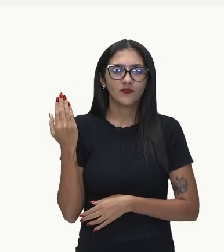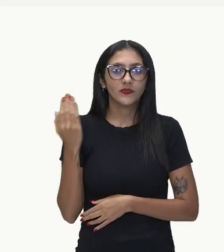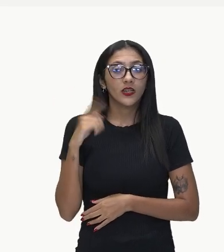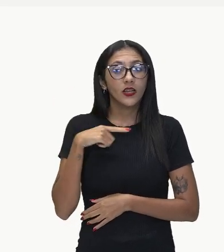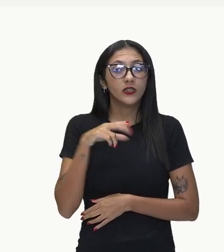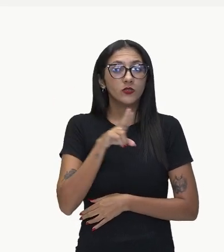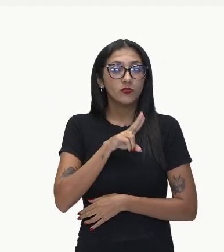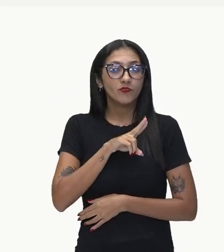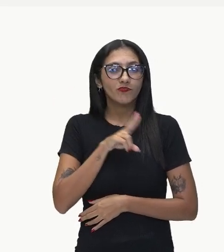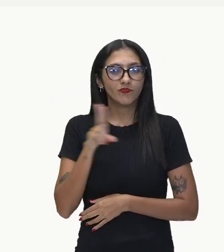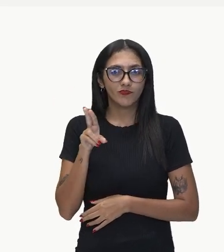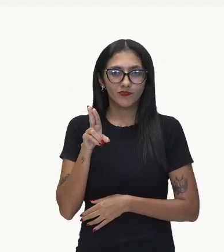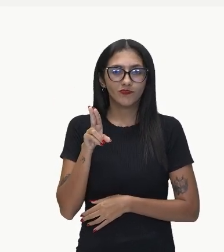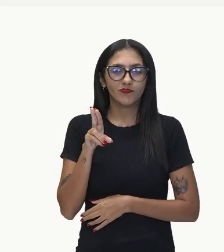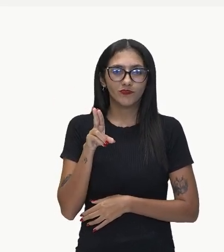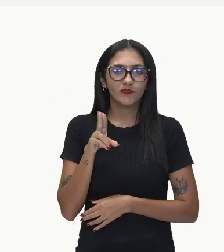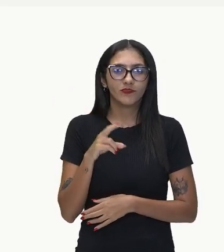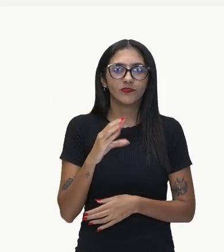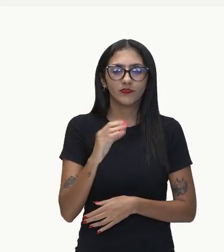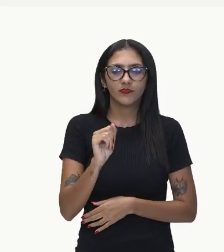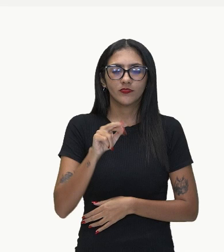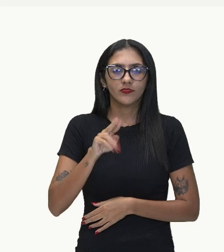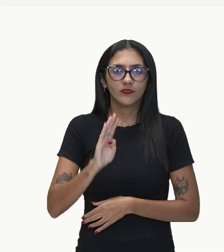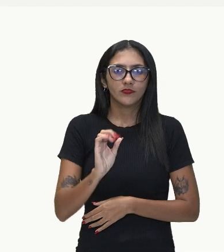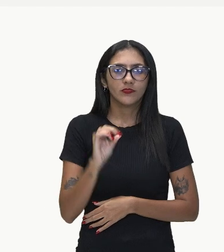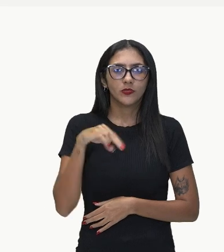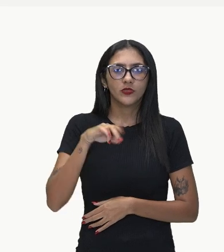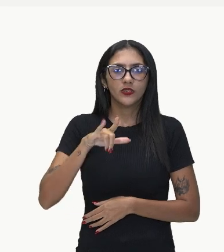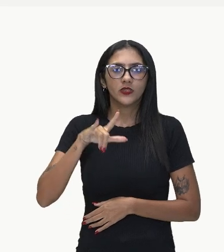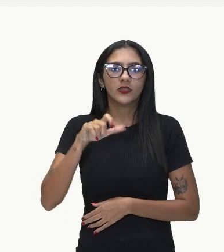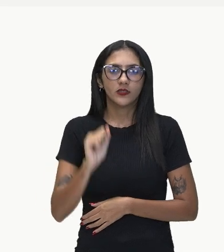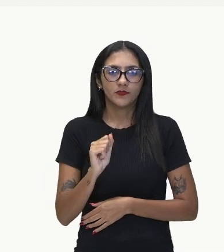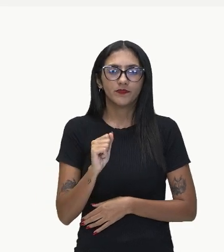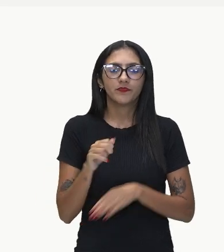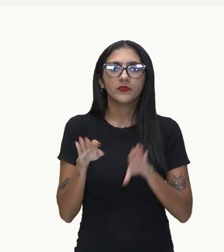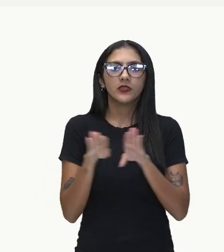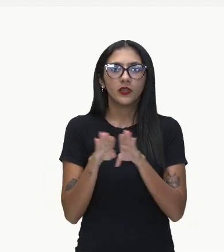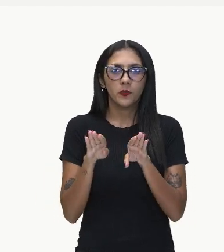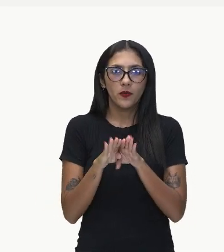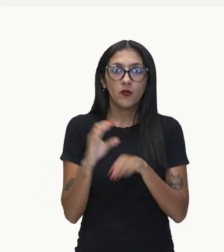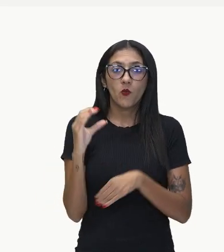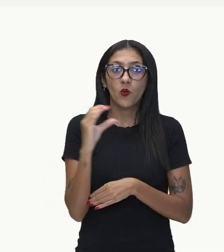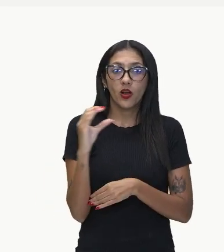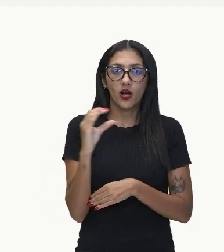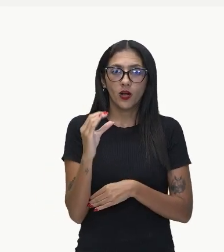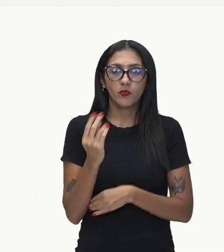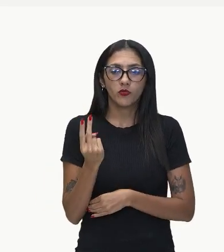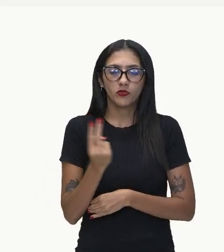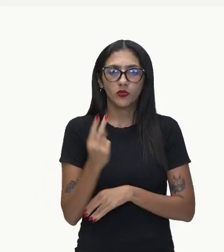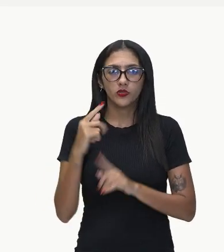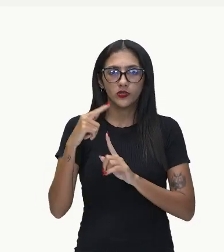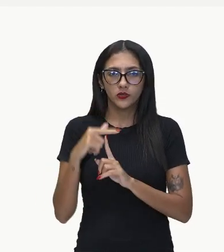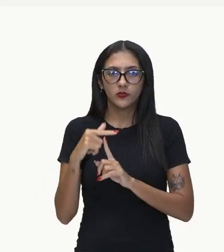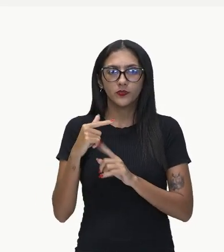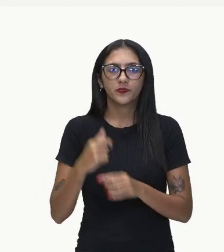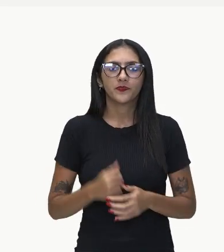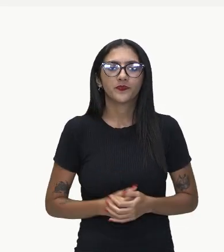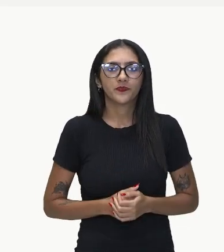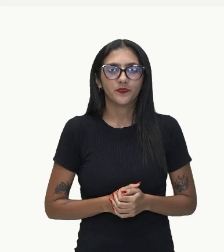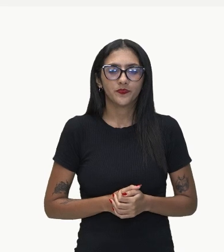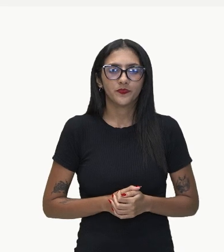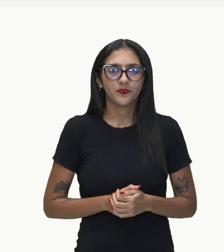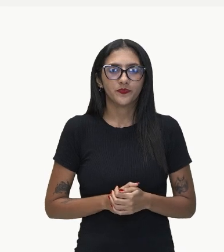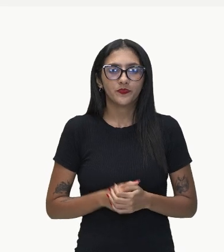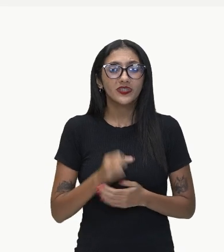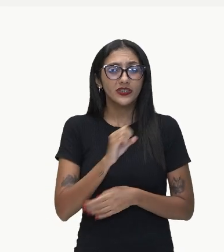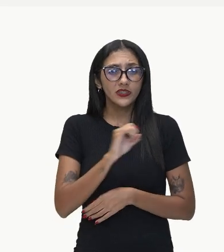de carbonila. Em um carbono secundário, ou seja, ela está ligada a dois radicais. Se a